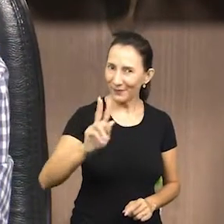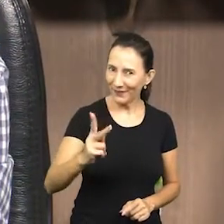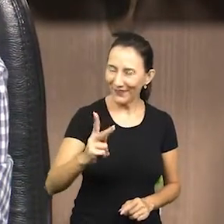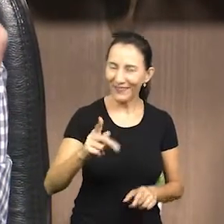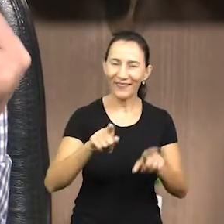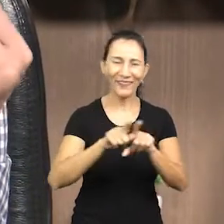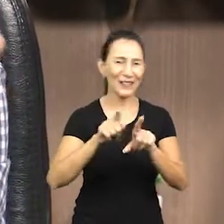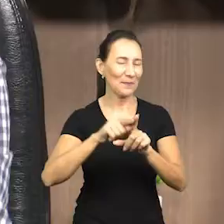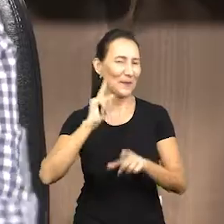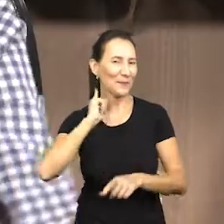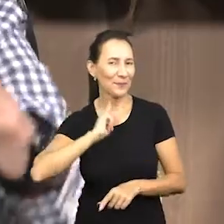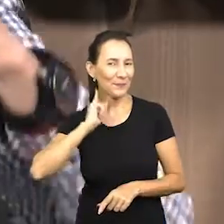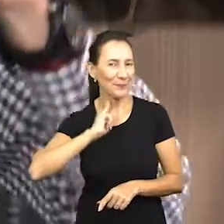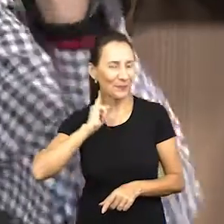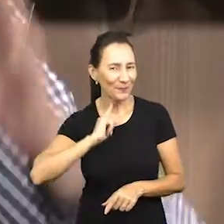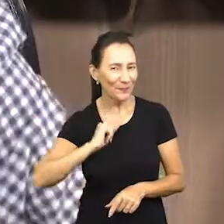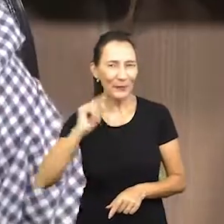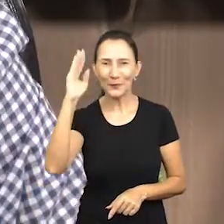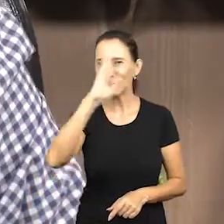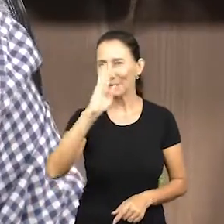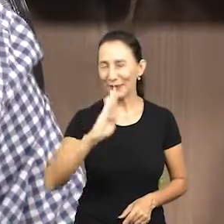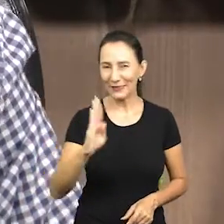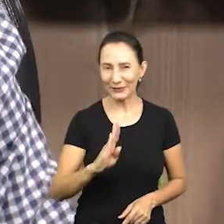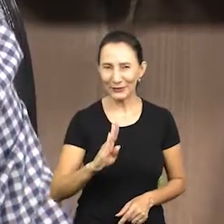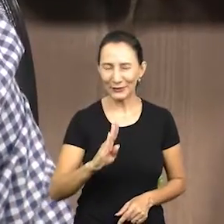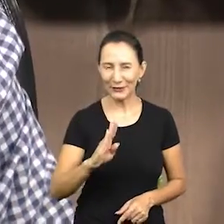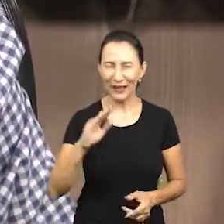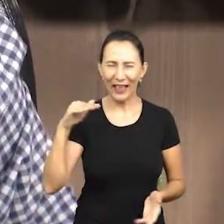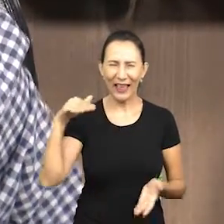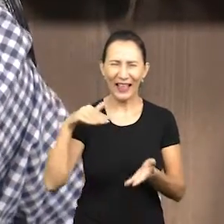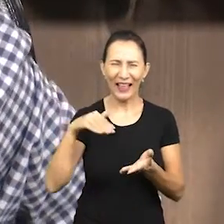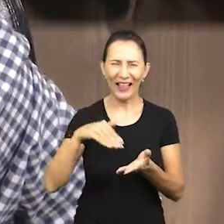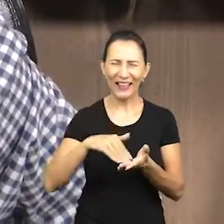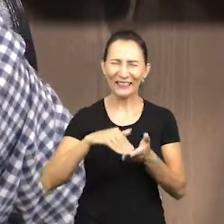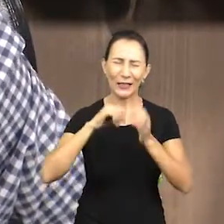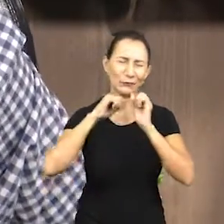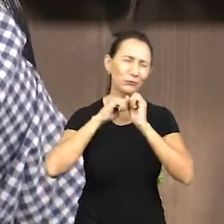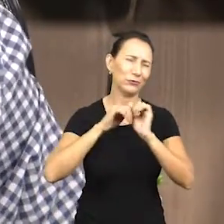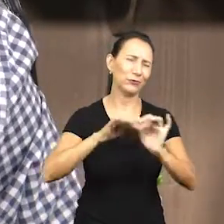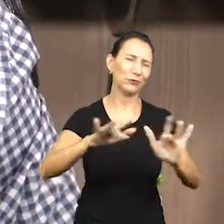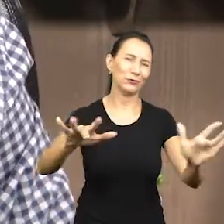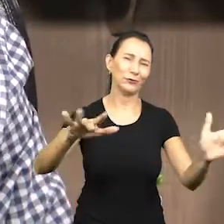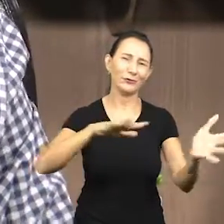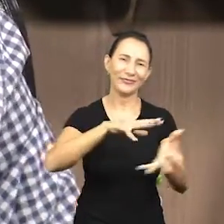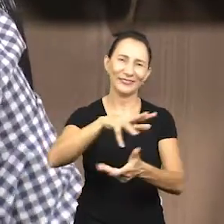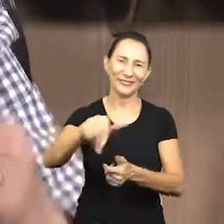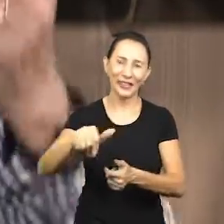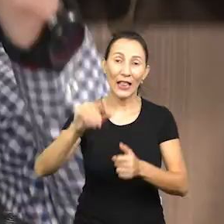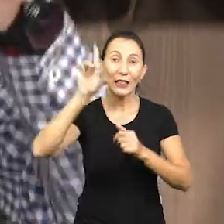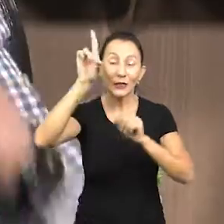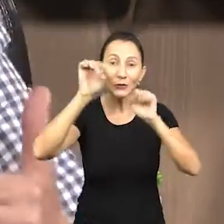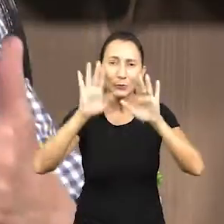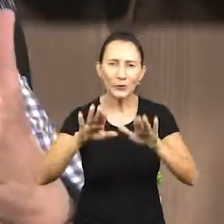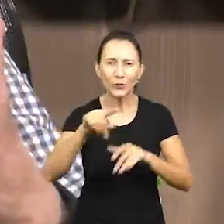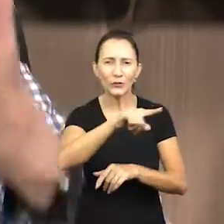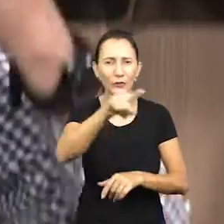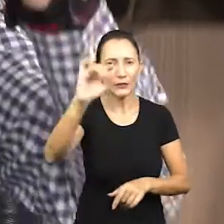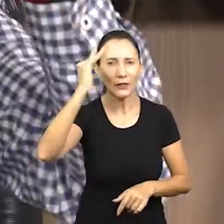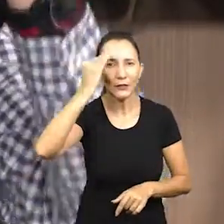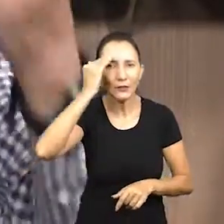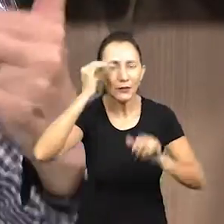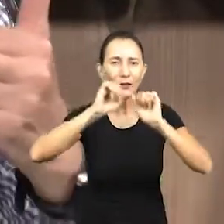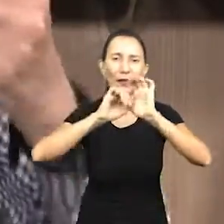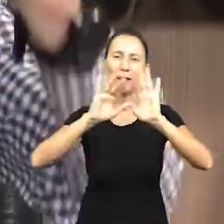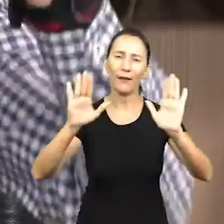quanto em Minas Gerais, quanto no Brasil e até os confins da terra. Que Deus te abençoe e que você entenda